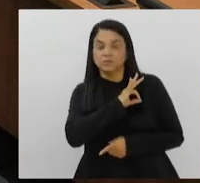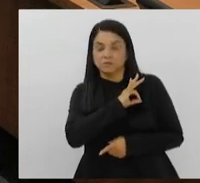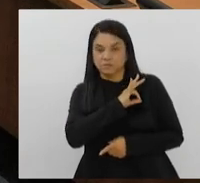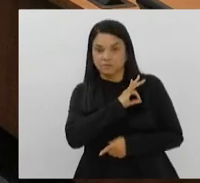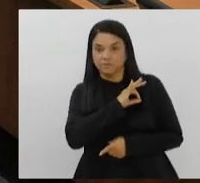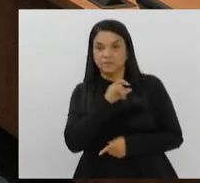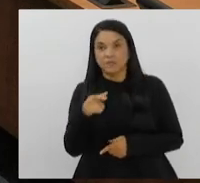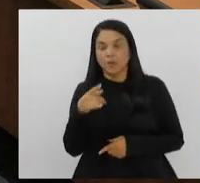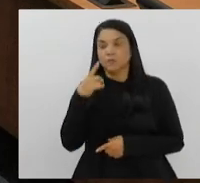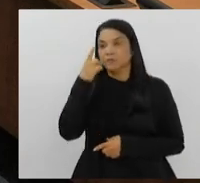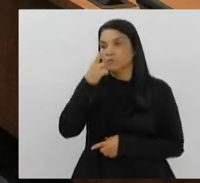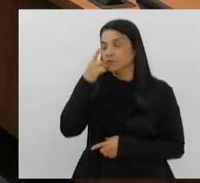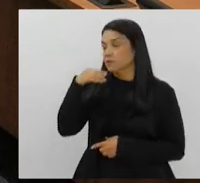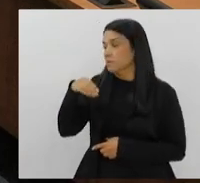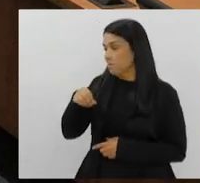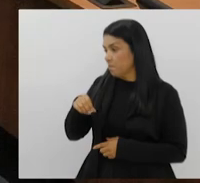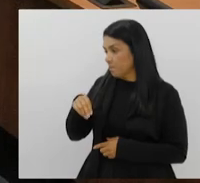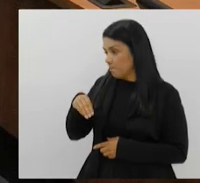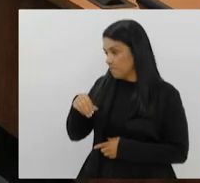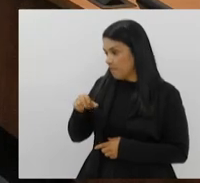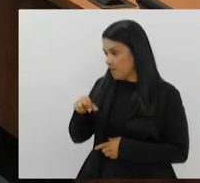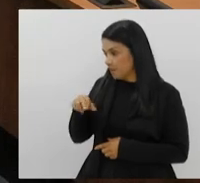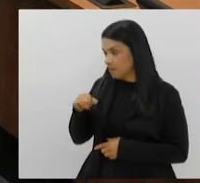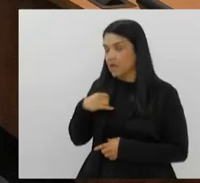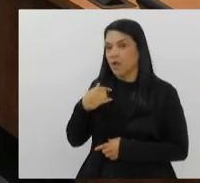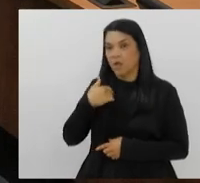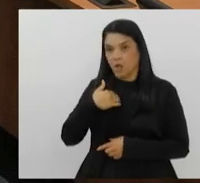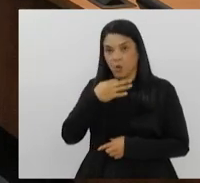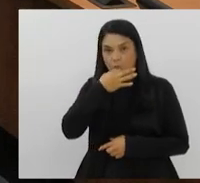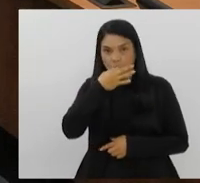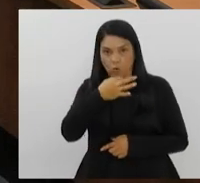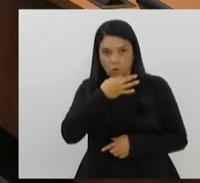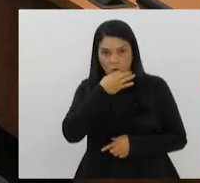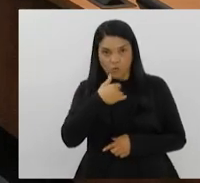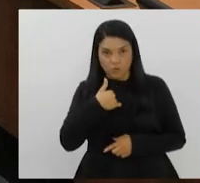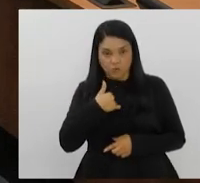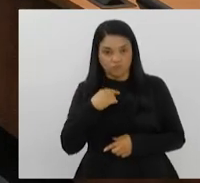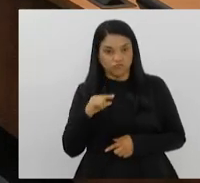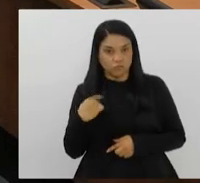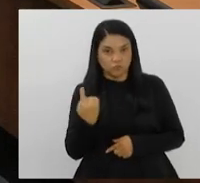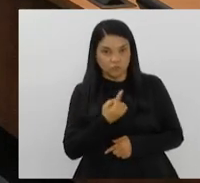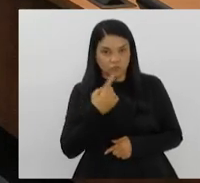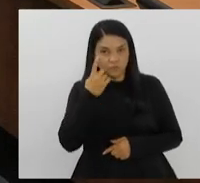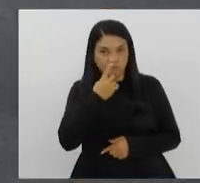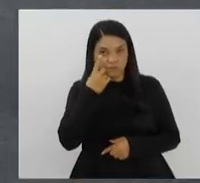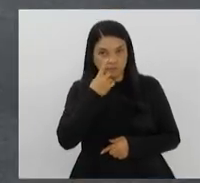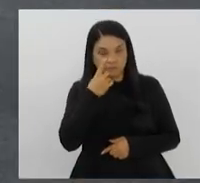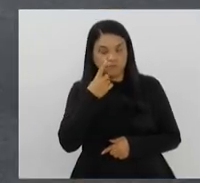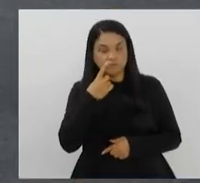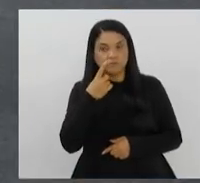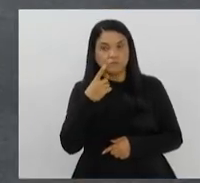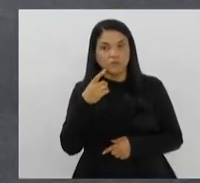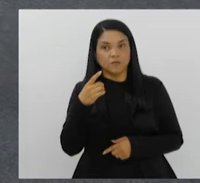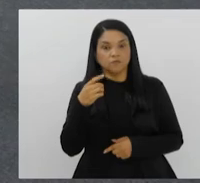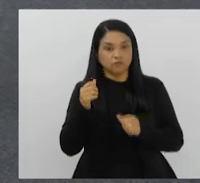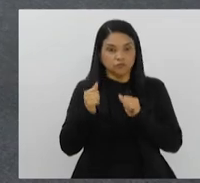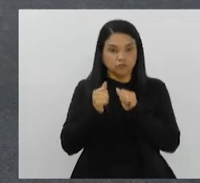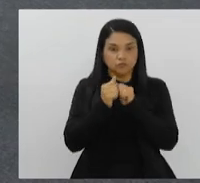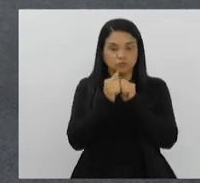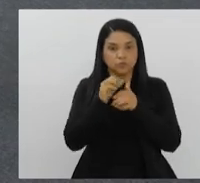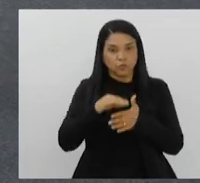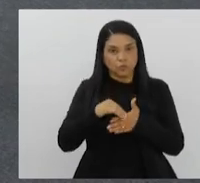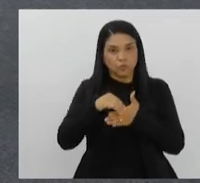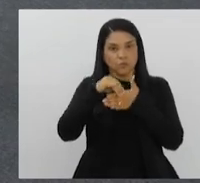deputada Marina do MST, eu acho que nós, deputados, deveríamos, junto com a liderança